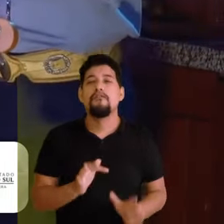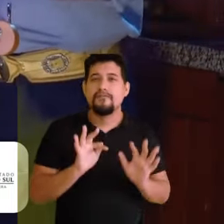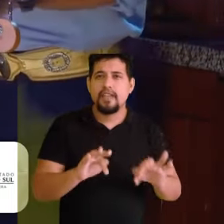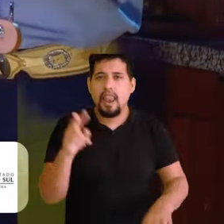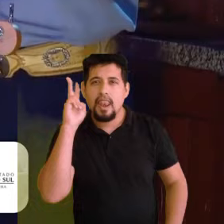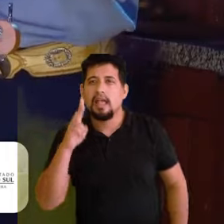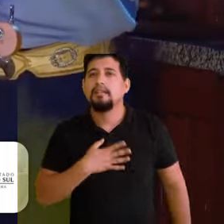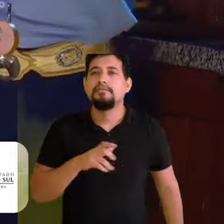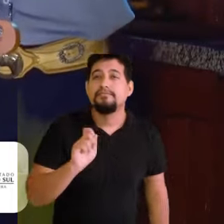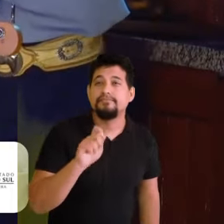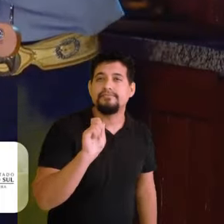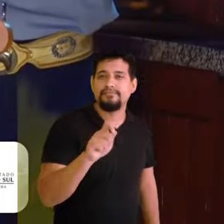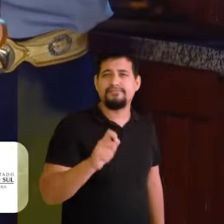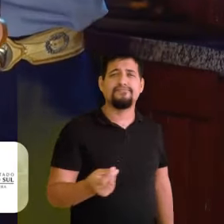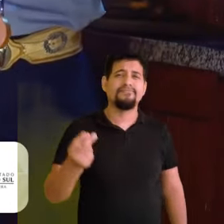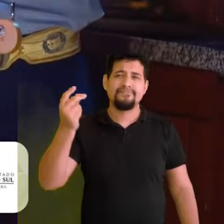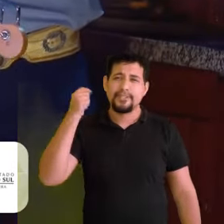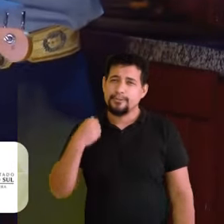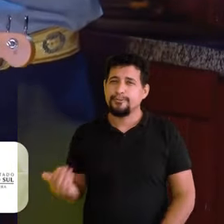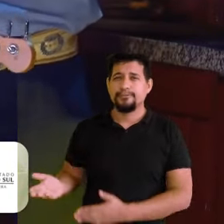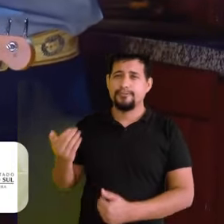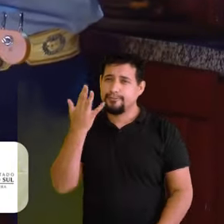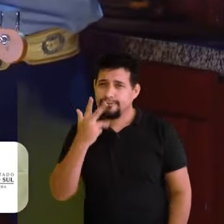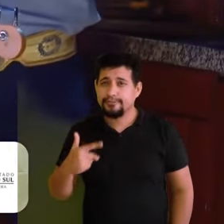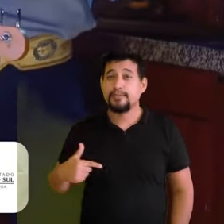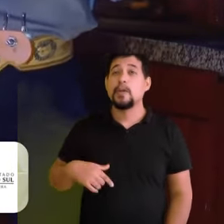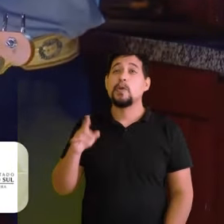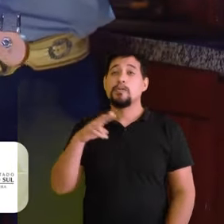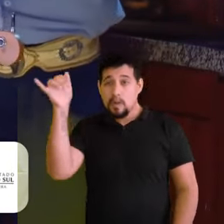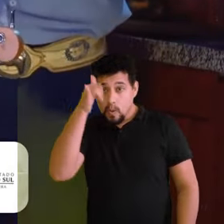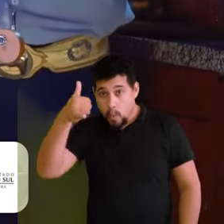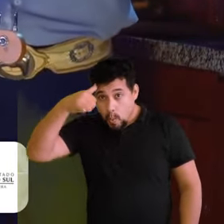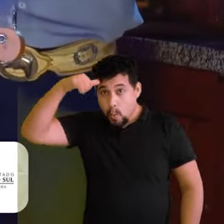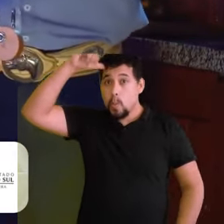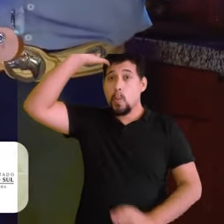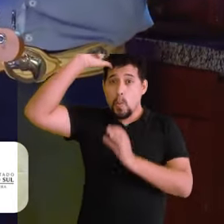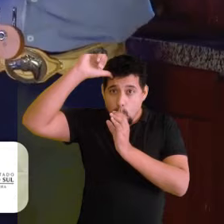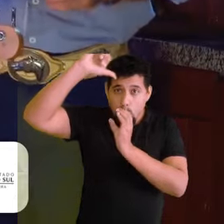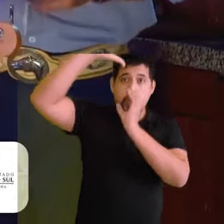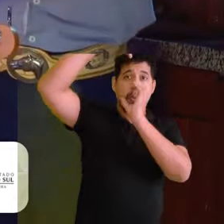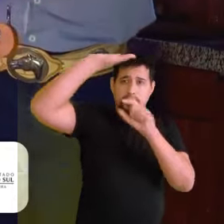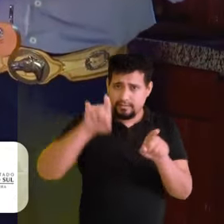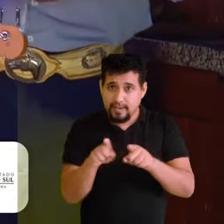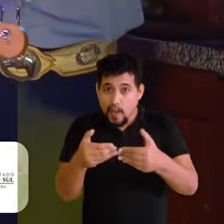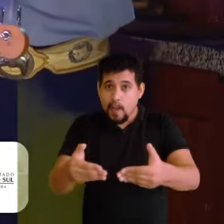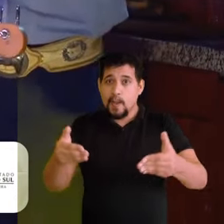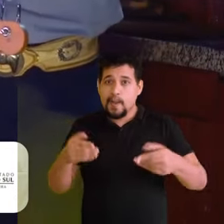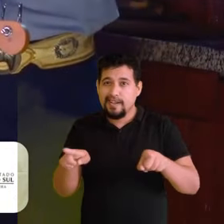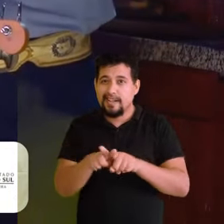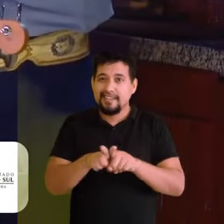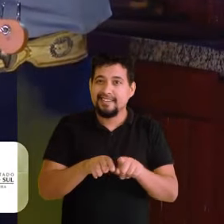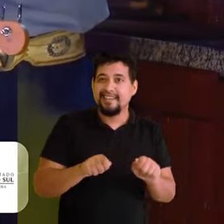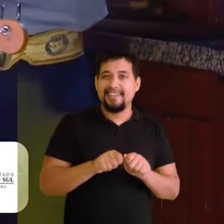de piá, quando vi o berrante que seu pai tocava na vira porteira pra boiada passar. A idade